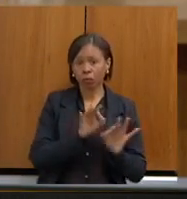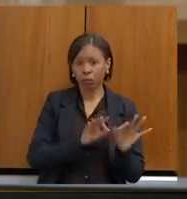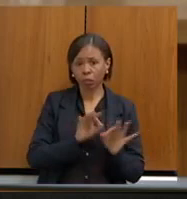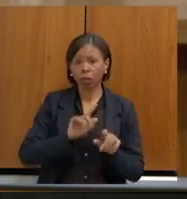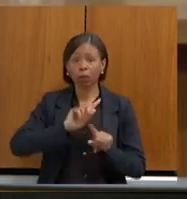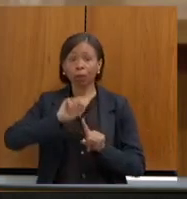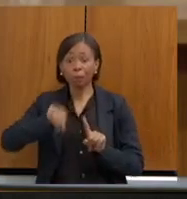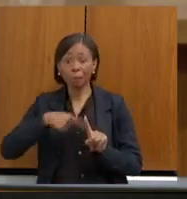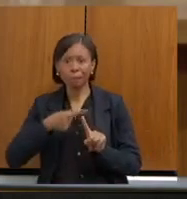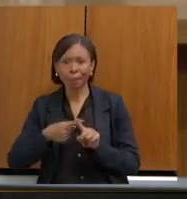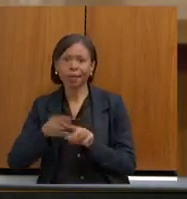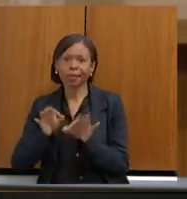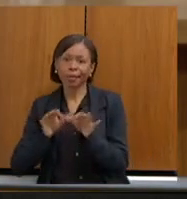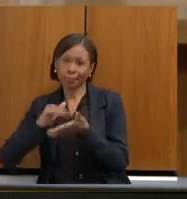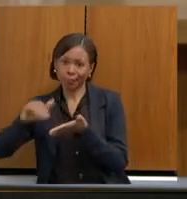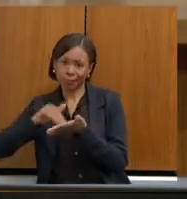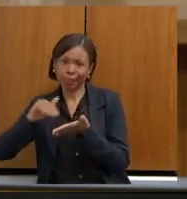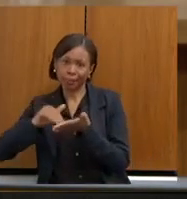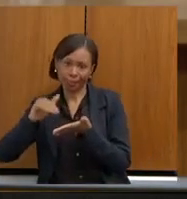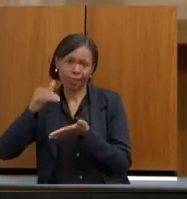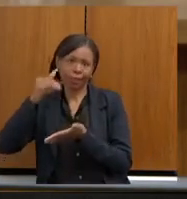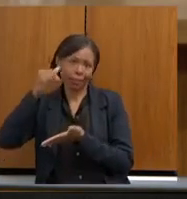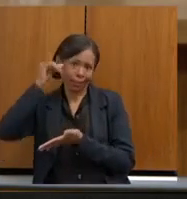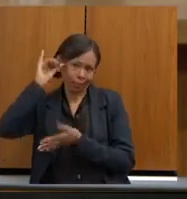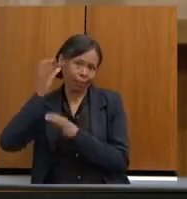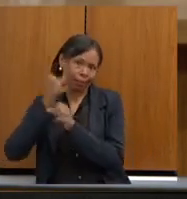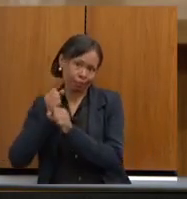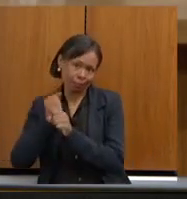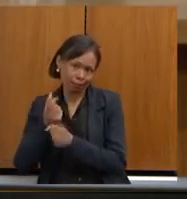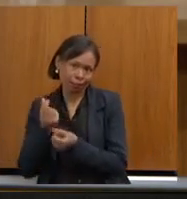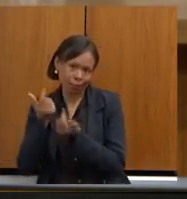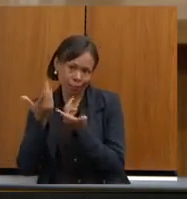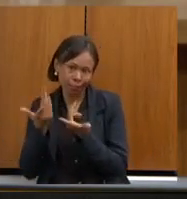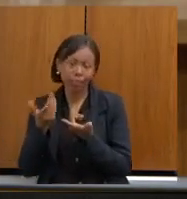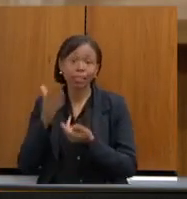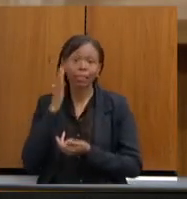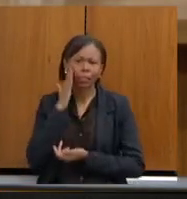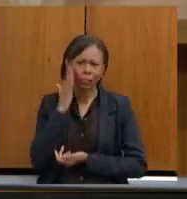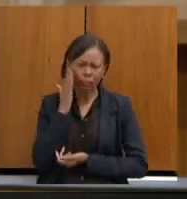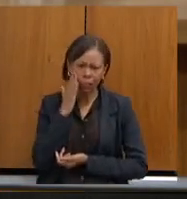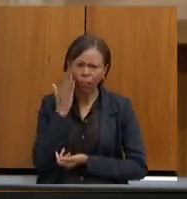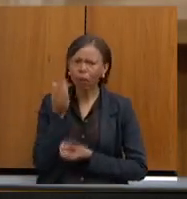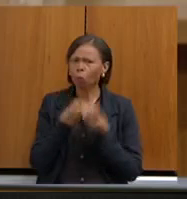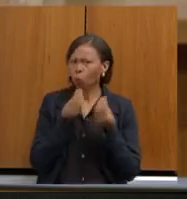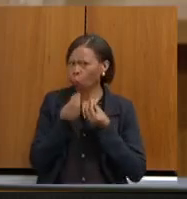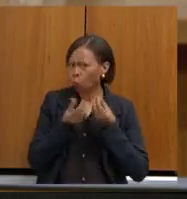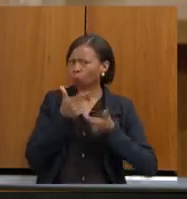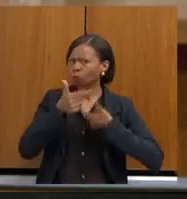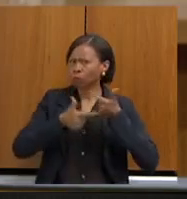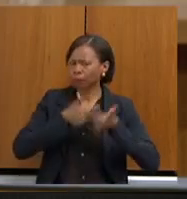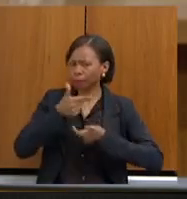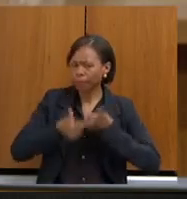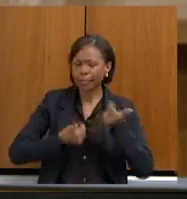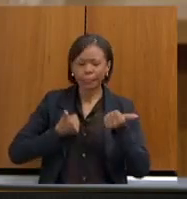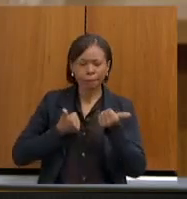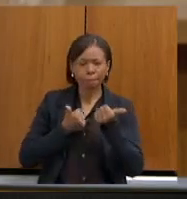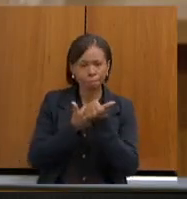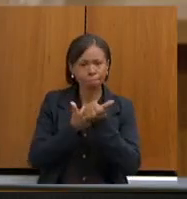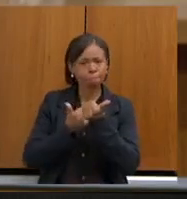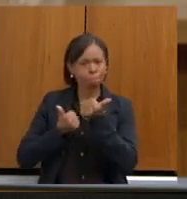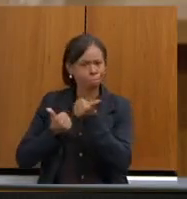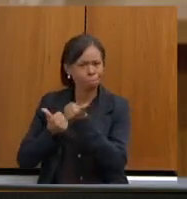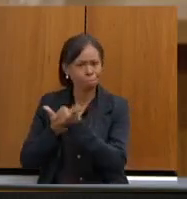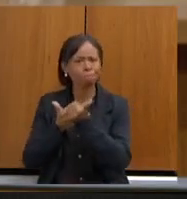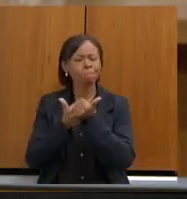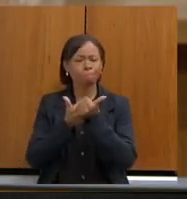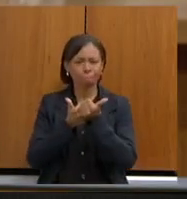que sabem da forma como nós temos trabalhado e dessa forma tem o tempo todo apoiado as nossas